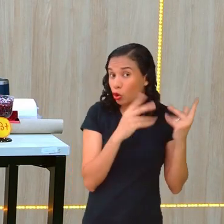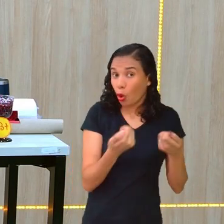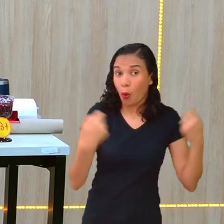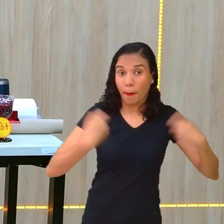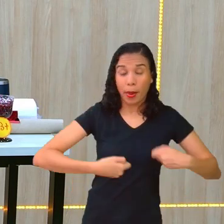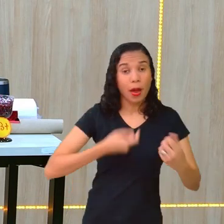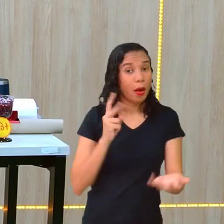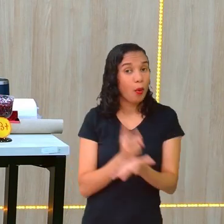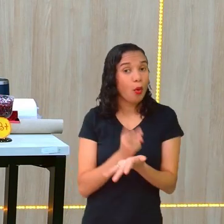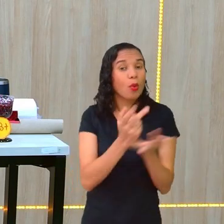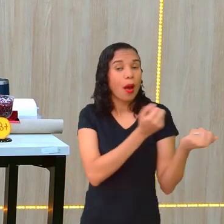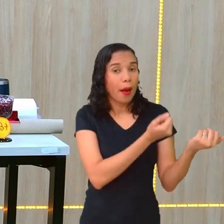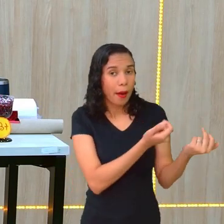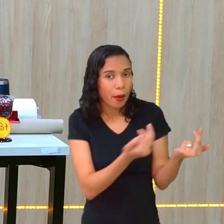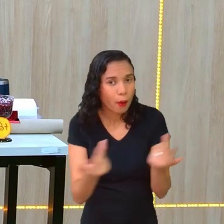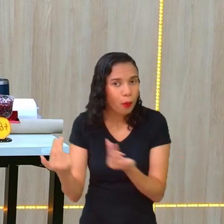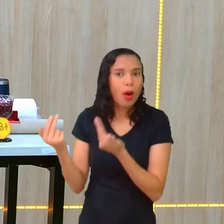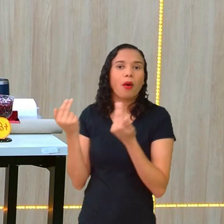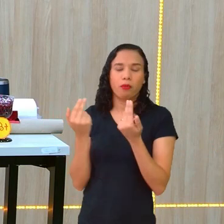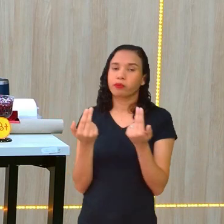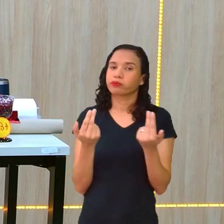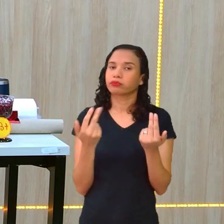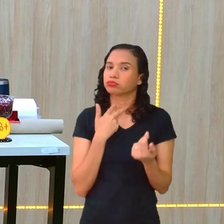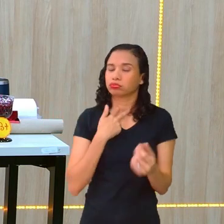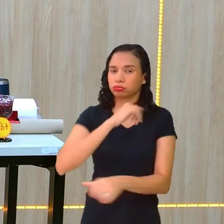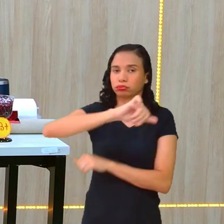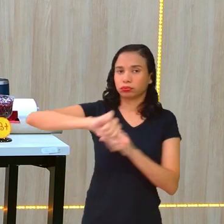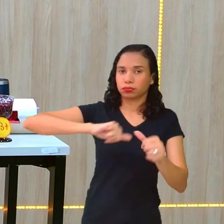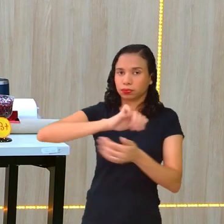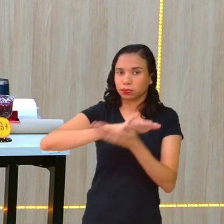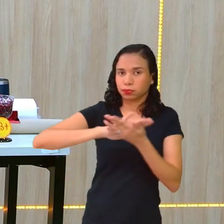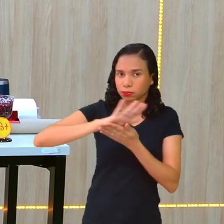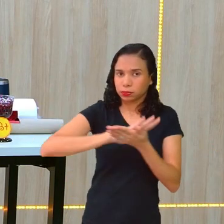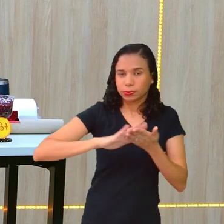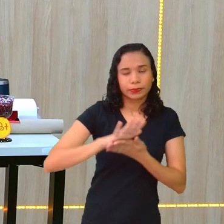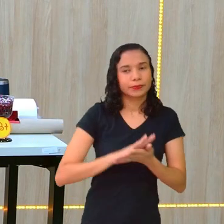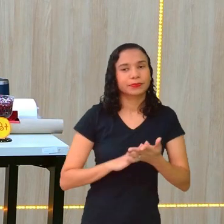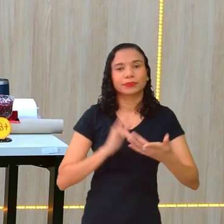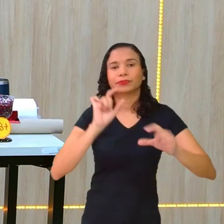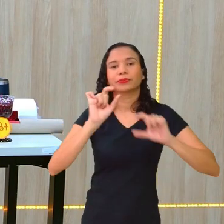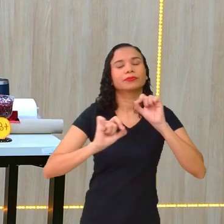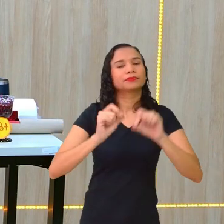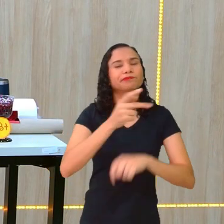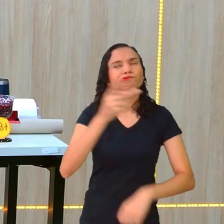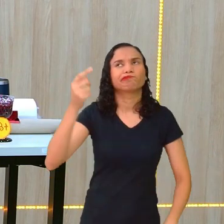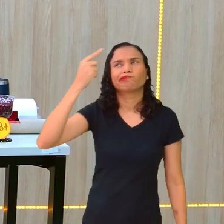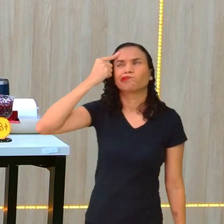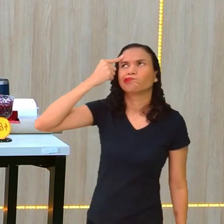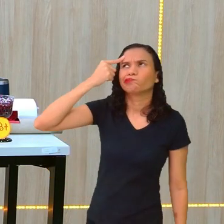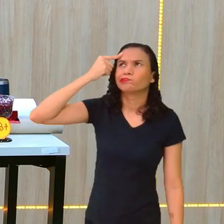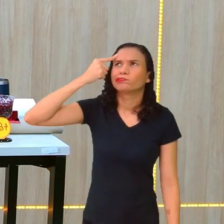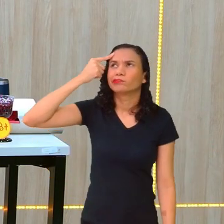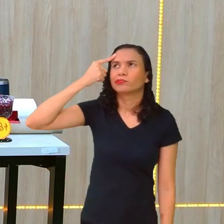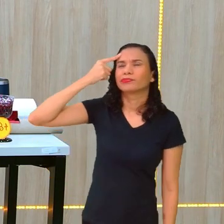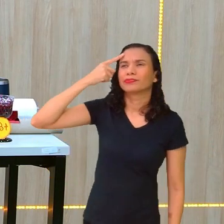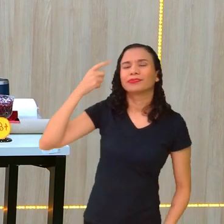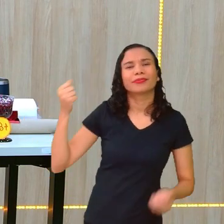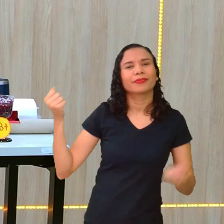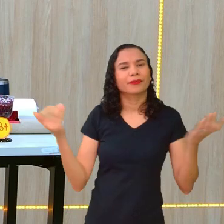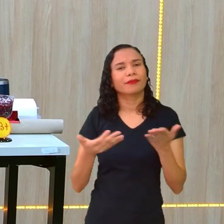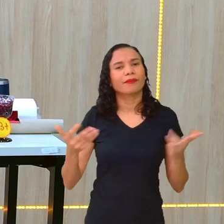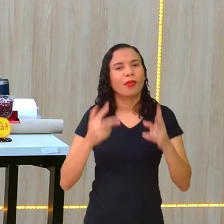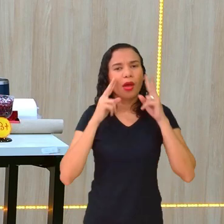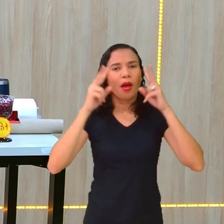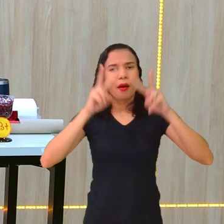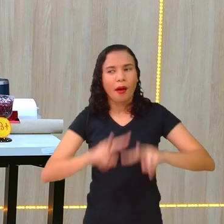o azul com glitter, o roxo com glitter, então não pode modificar. Então eu quero aí que vocês pensem. E aí eu venho